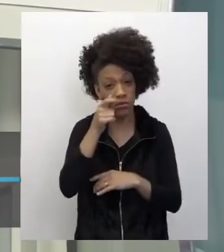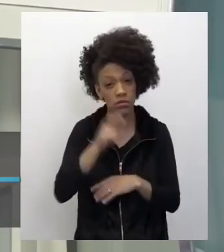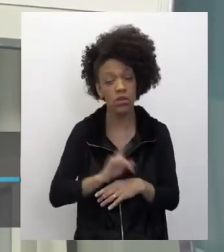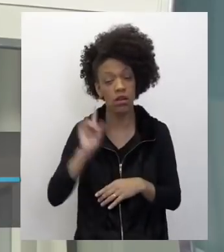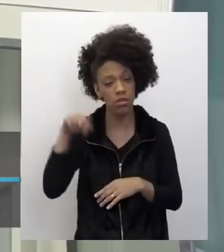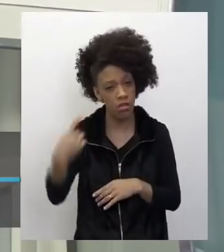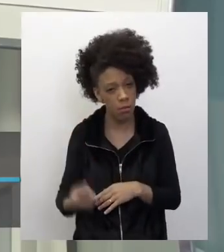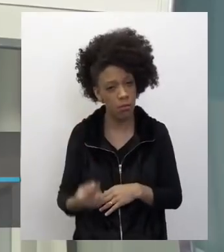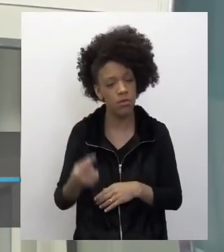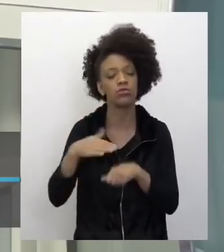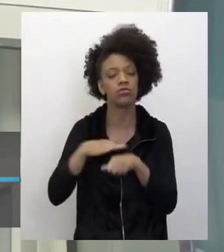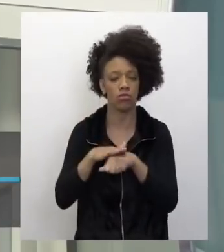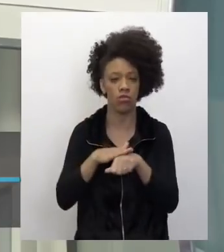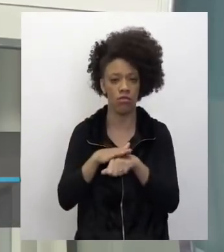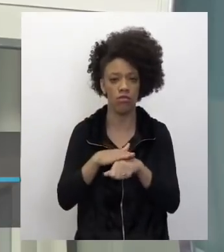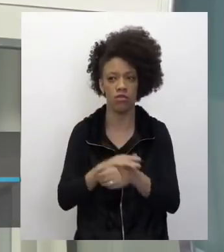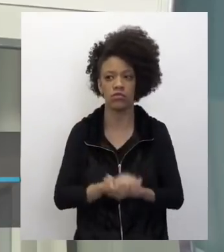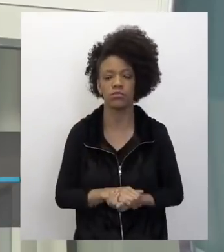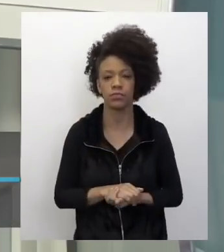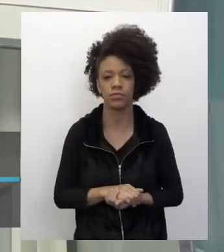conversar.